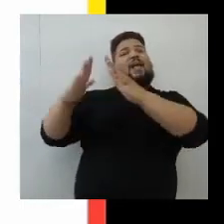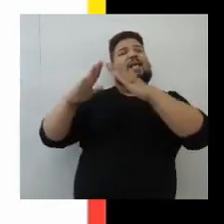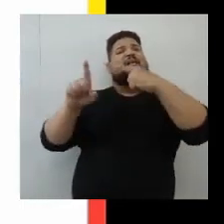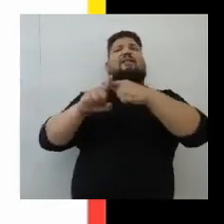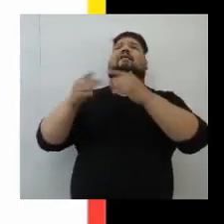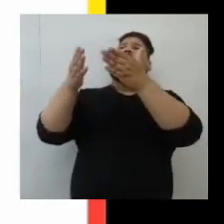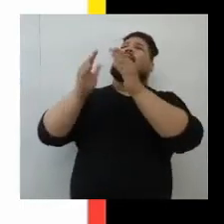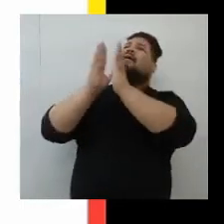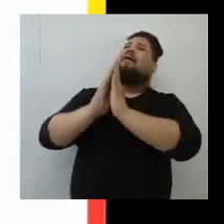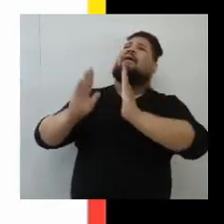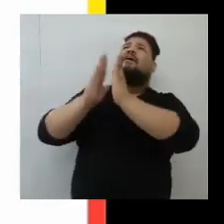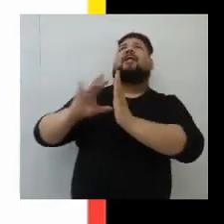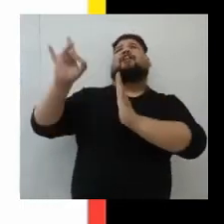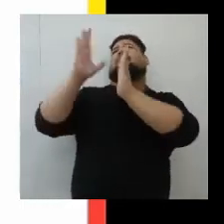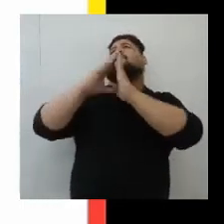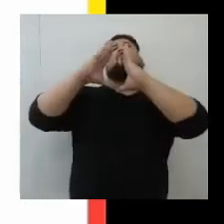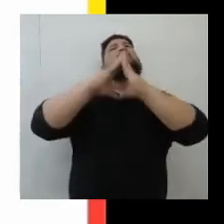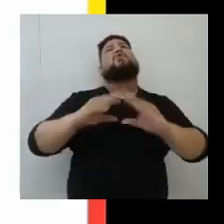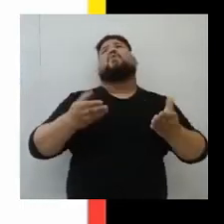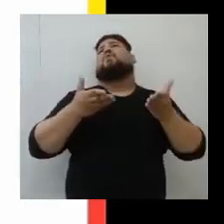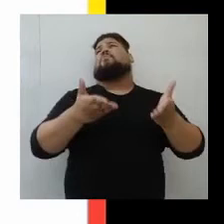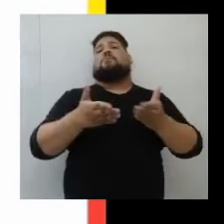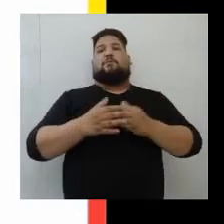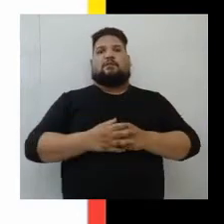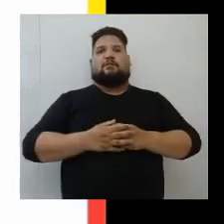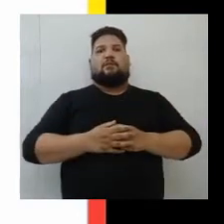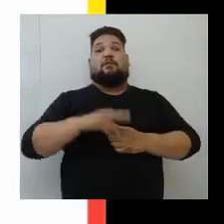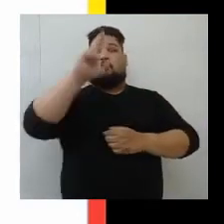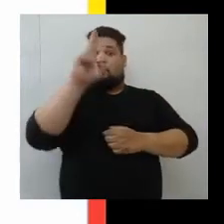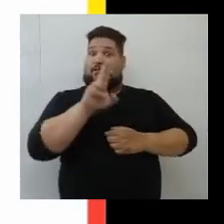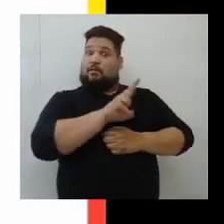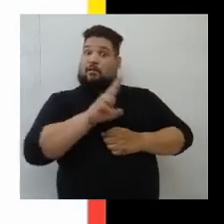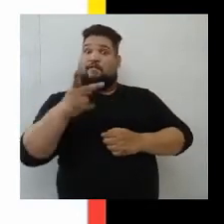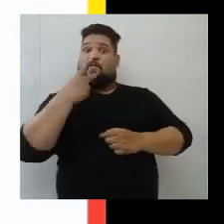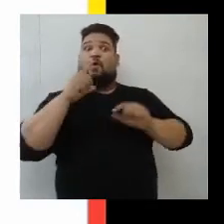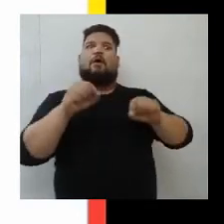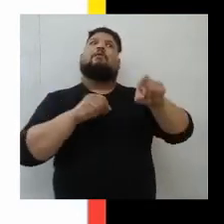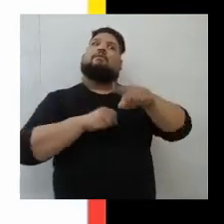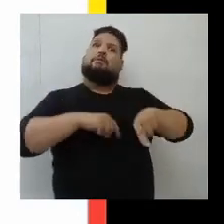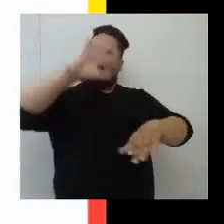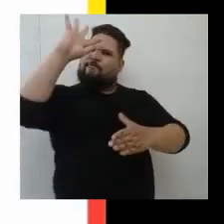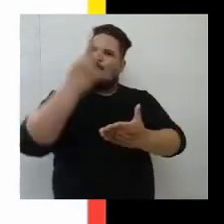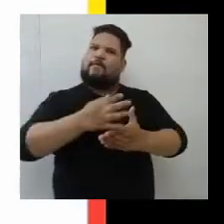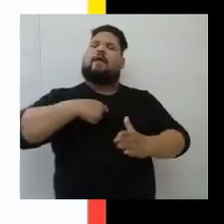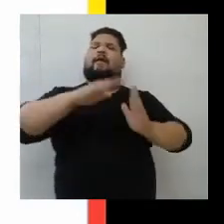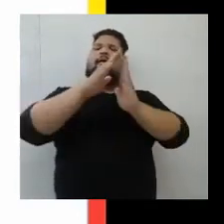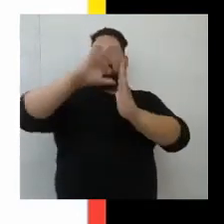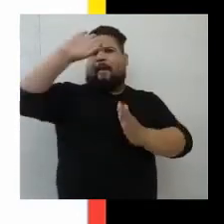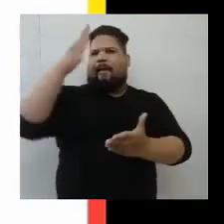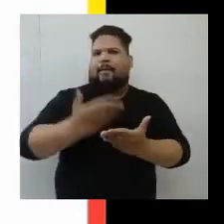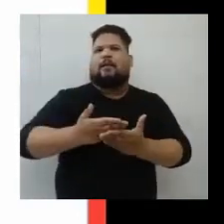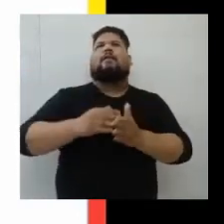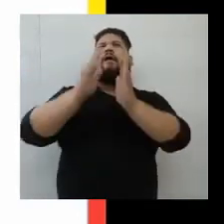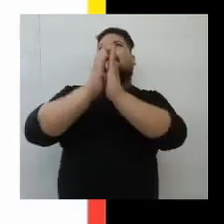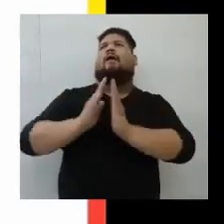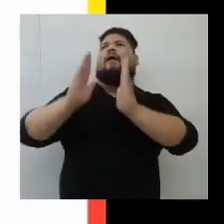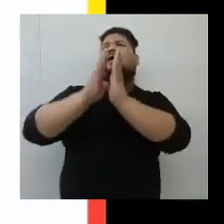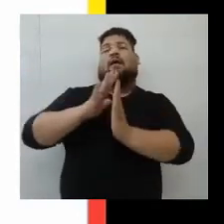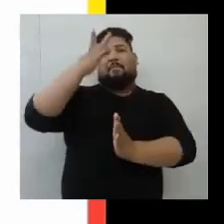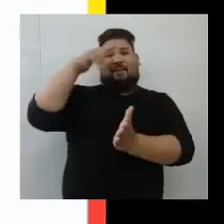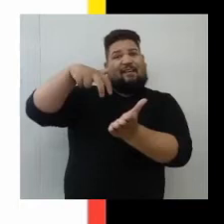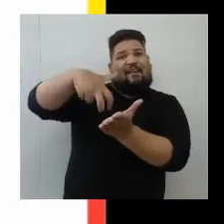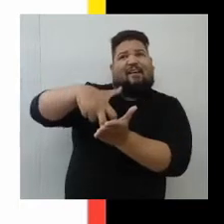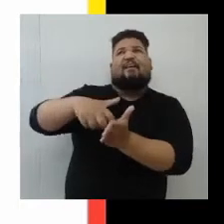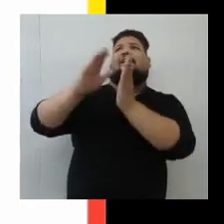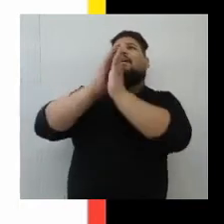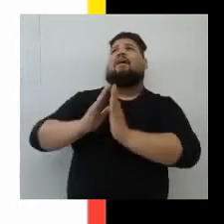pedindo a Deus para que aquilo passasse. Os padres da época diziam, tenha fé, acredite, reze. E as pessoas rezavam, as